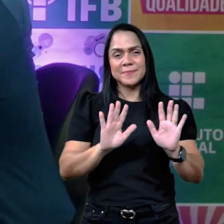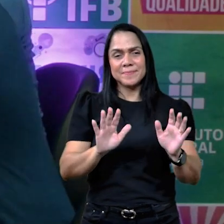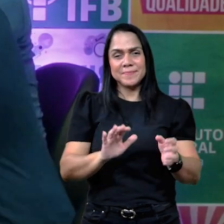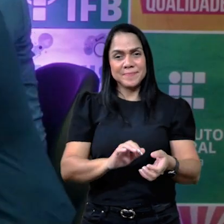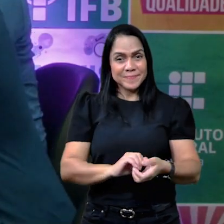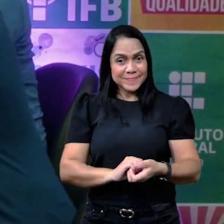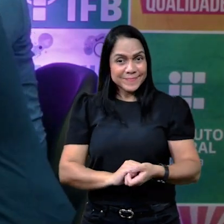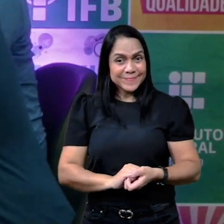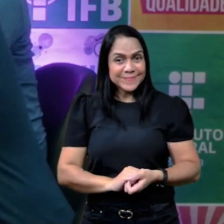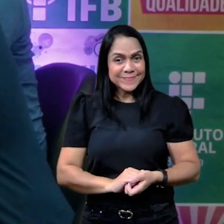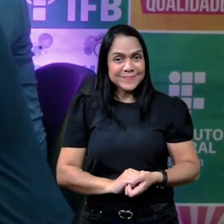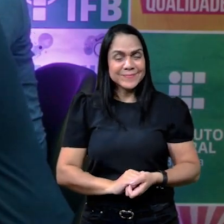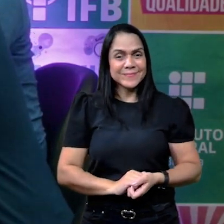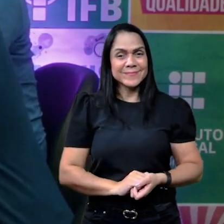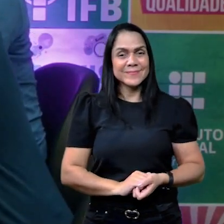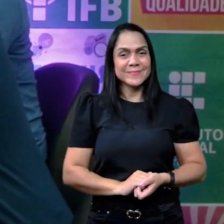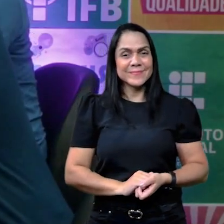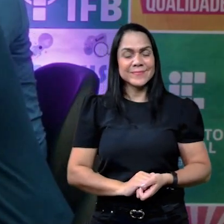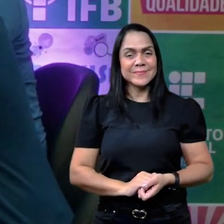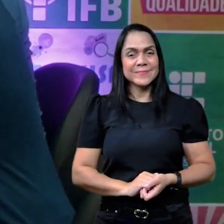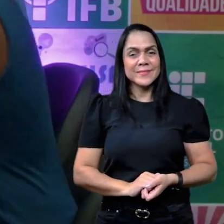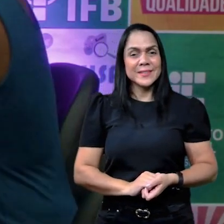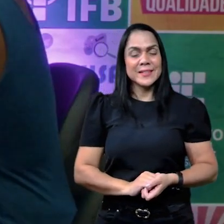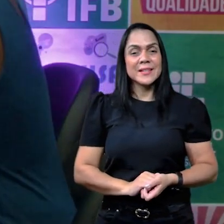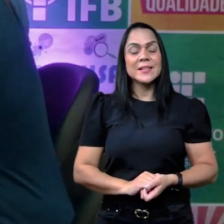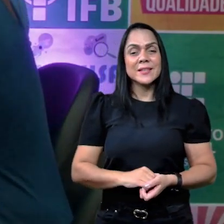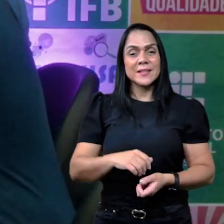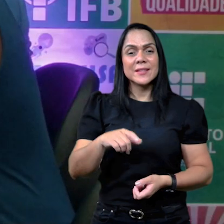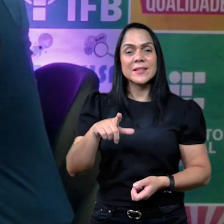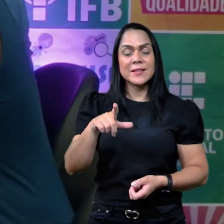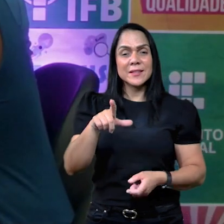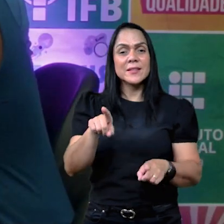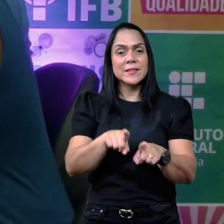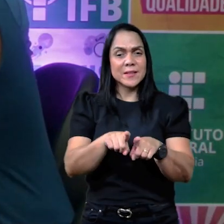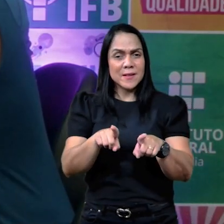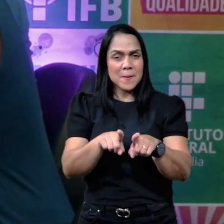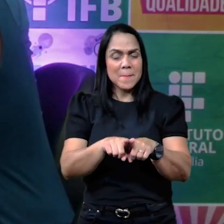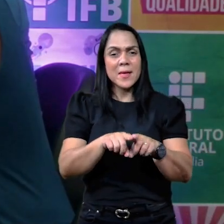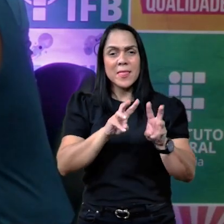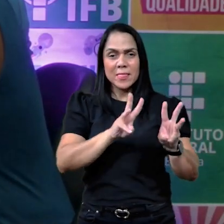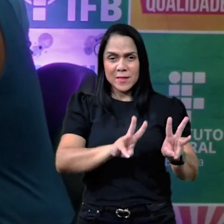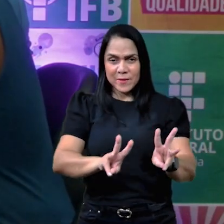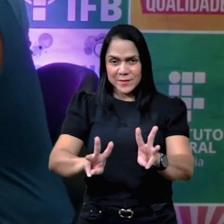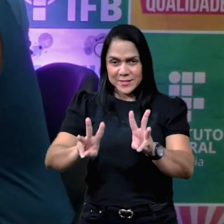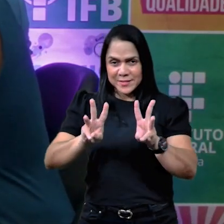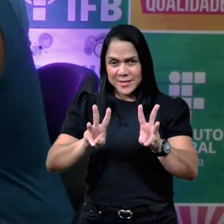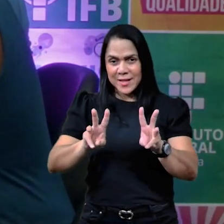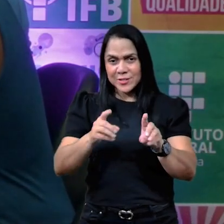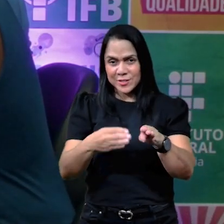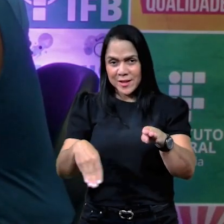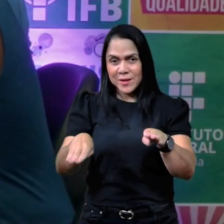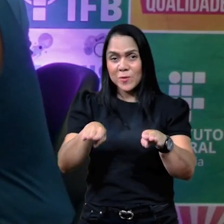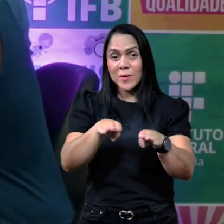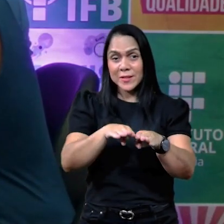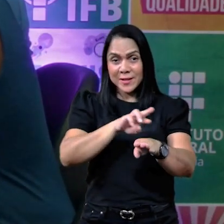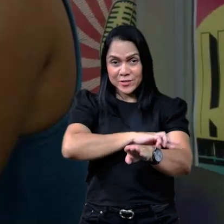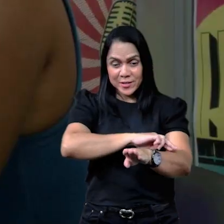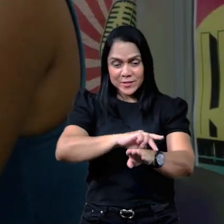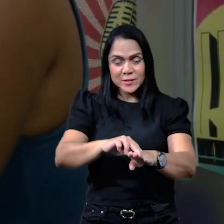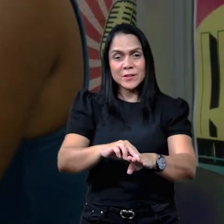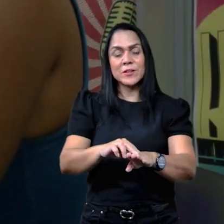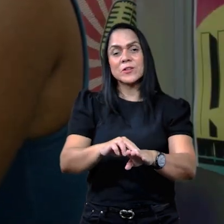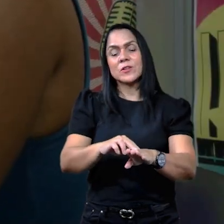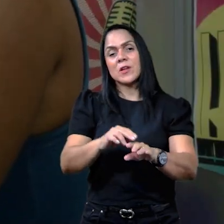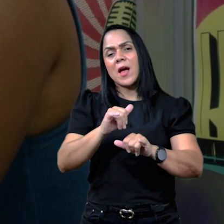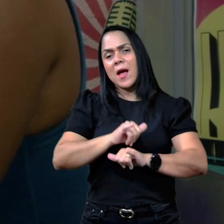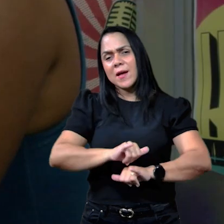Até mais. O Bianca, eu queria pedir para fazer uma coisa aqui que a gente vê. E também tem o site do Ministério da Igualdade Racial, que todas essas informações